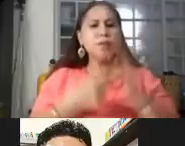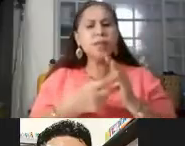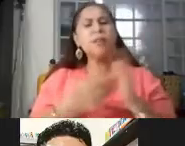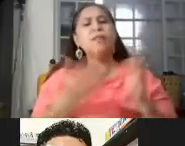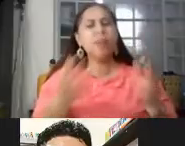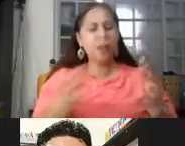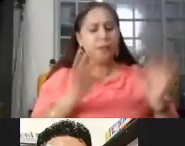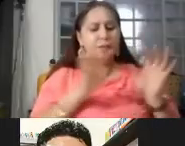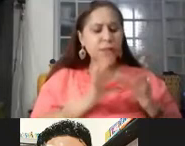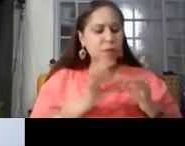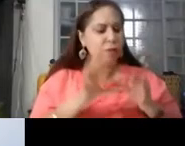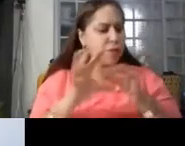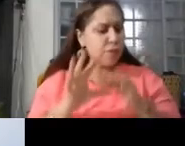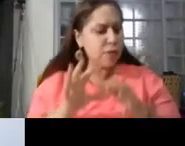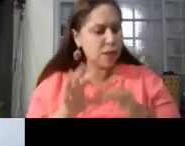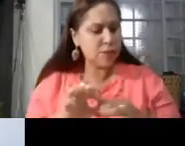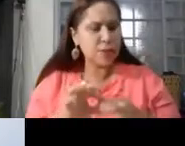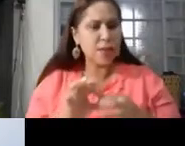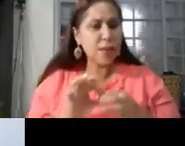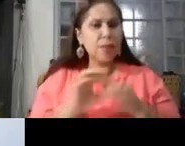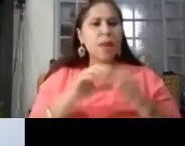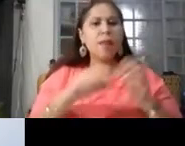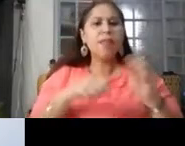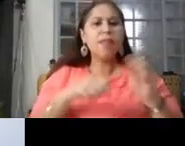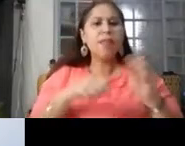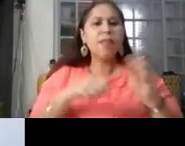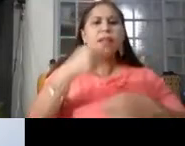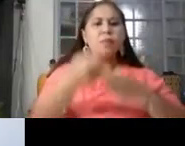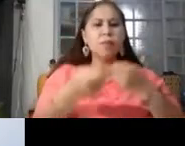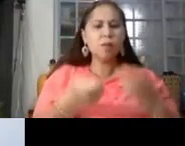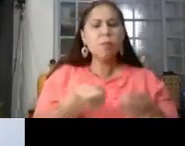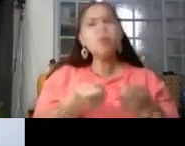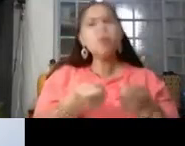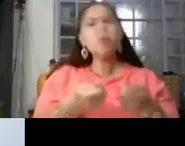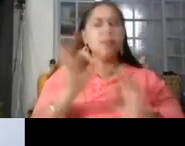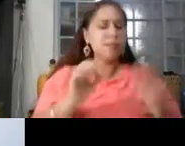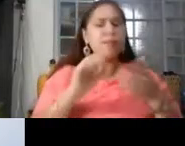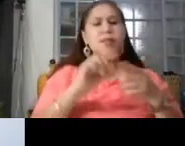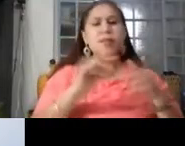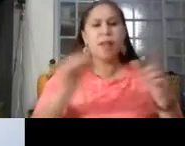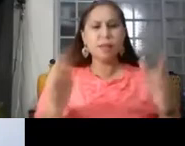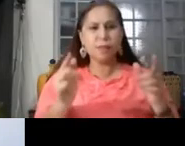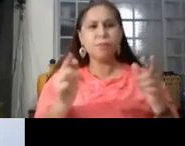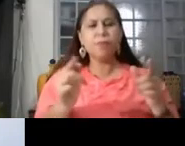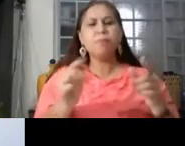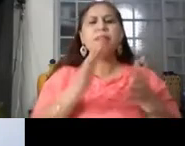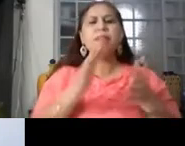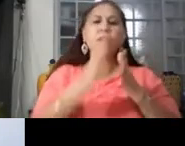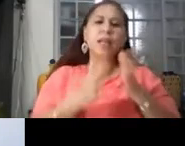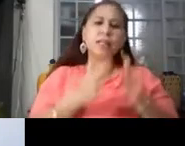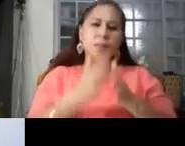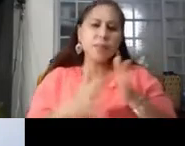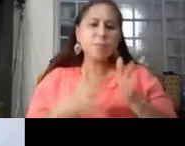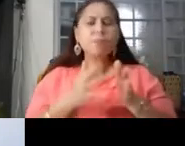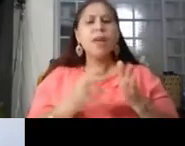novos significados e novos contextos, né? Na Libras, como que se organiza essa sintaxe? Então,